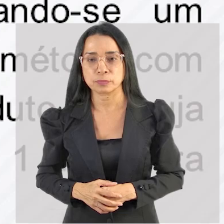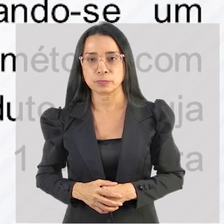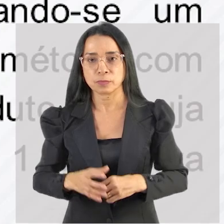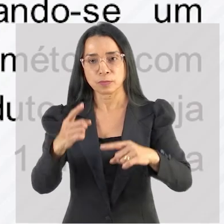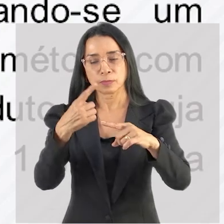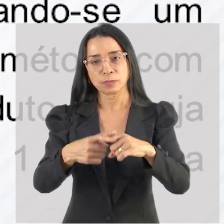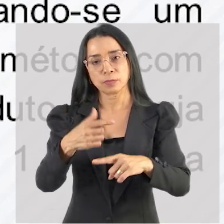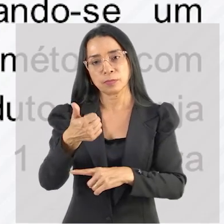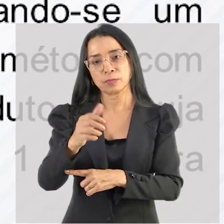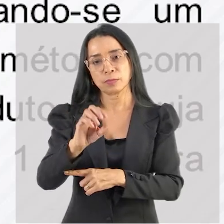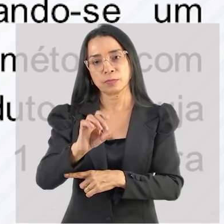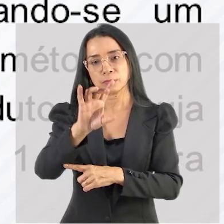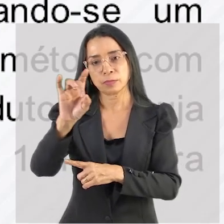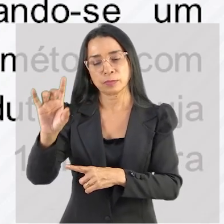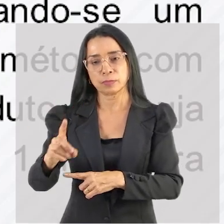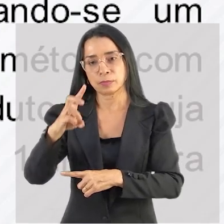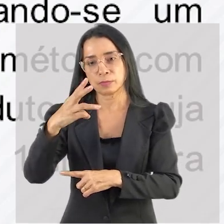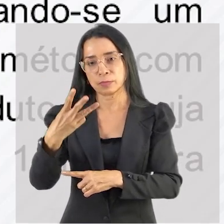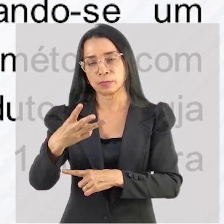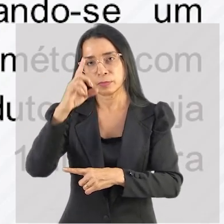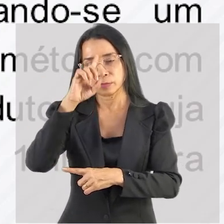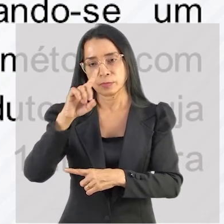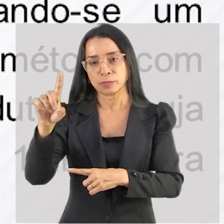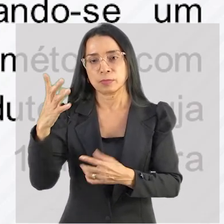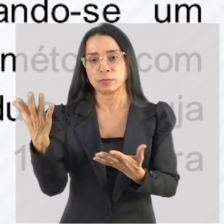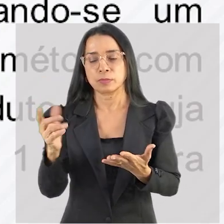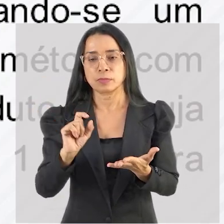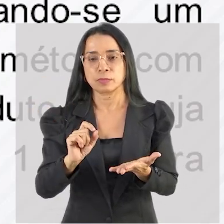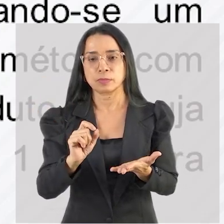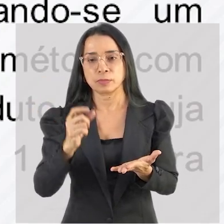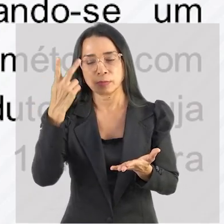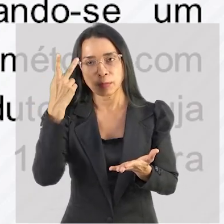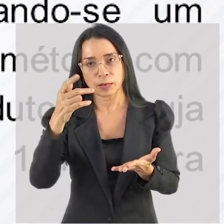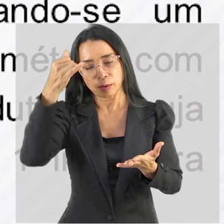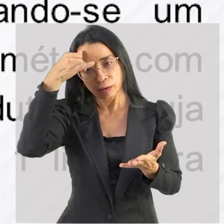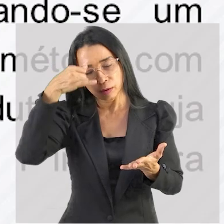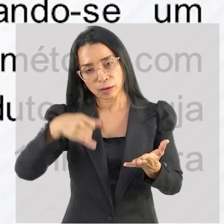Multiplica-se por 10 a cada 3 dias. E para evitar,